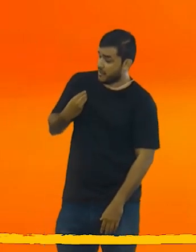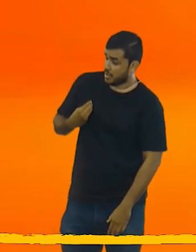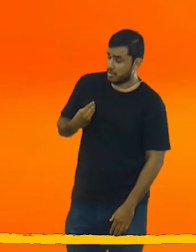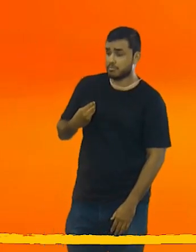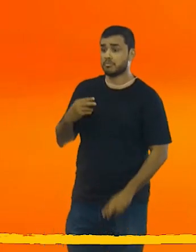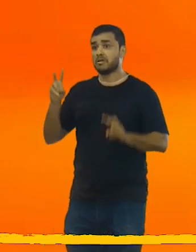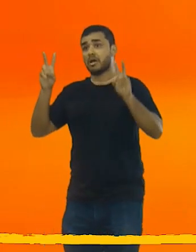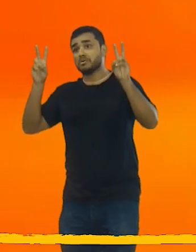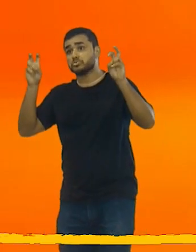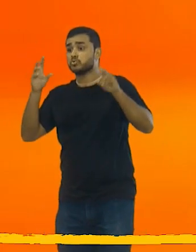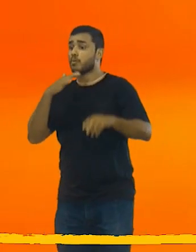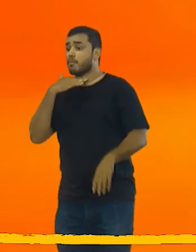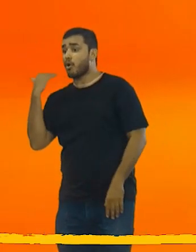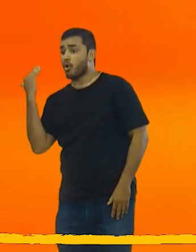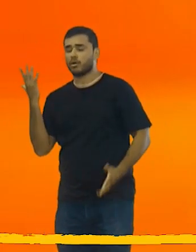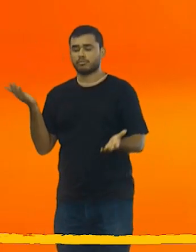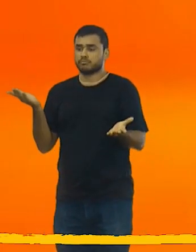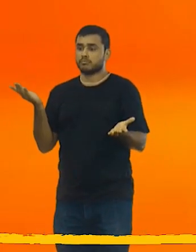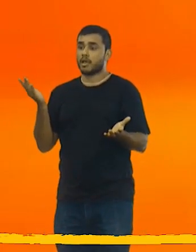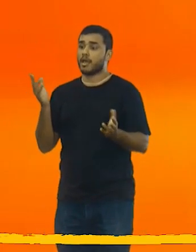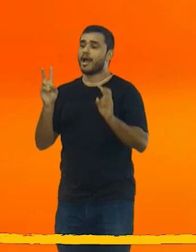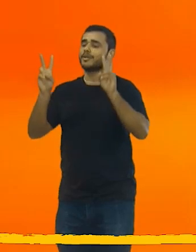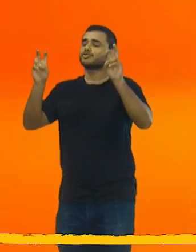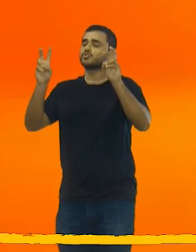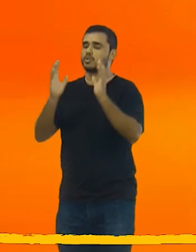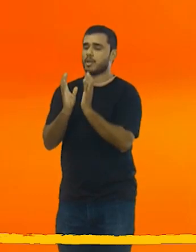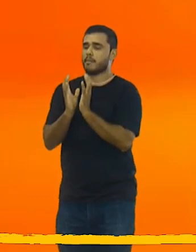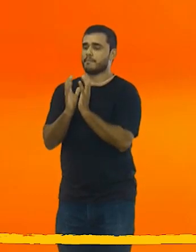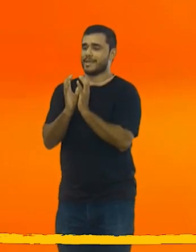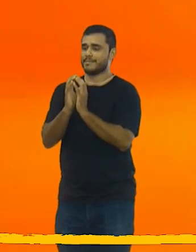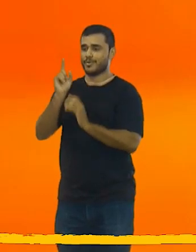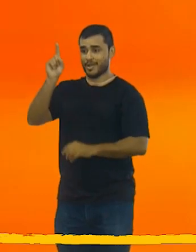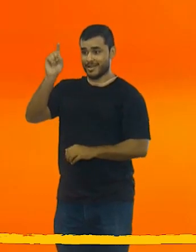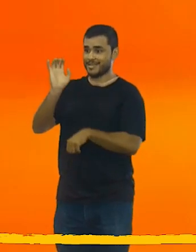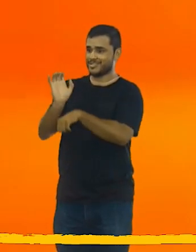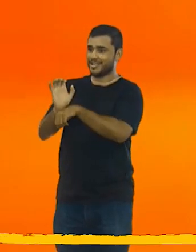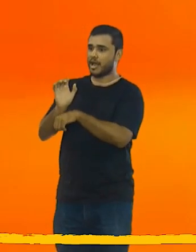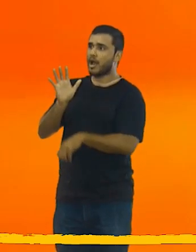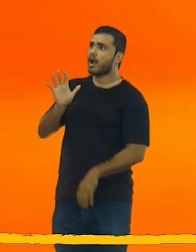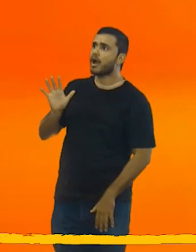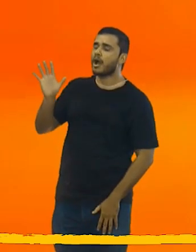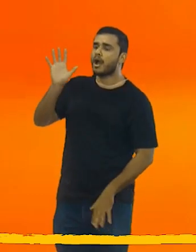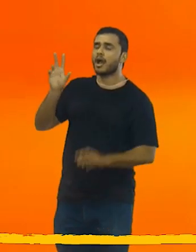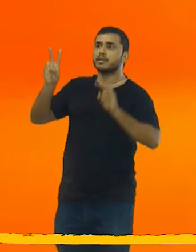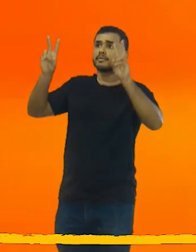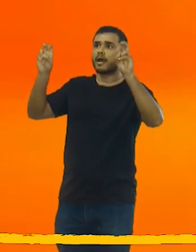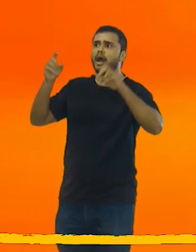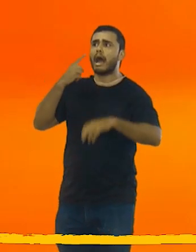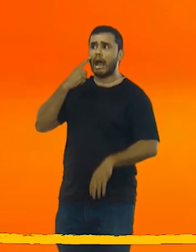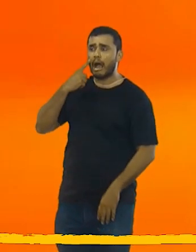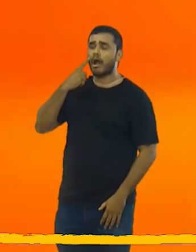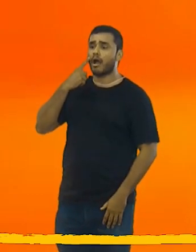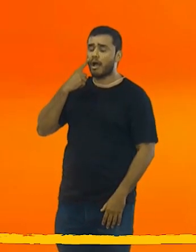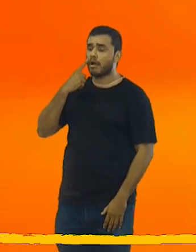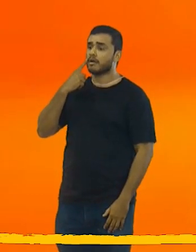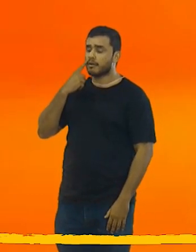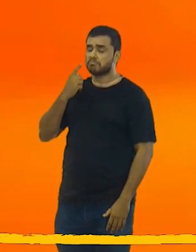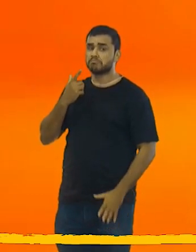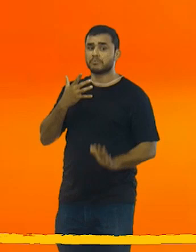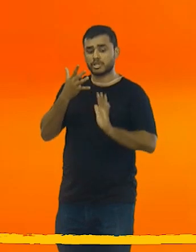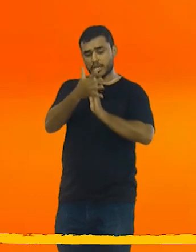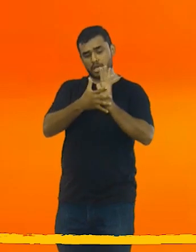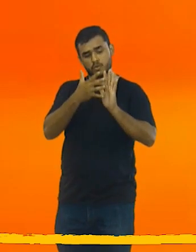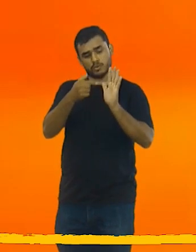de Pernambuco. E dá ao texto um caráter universal. Em relação a esse